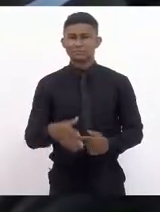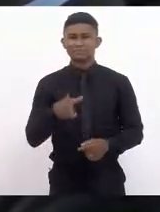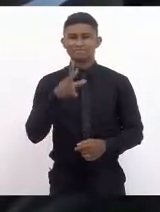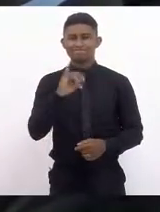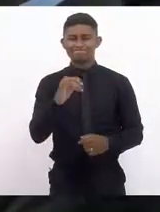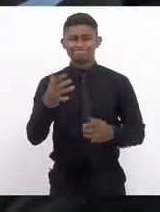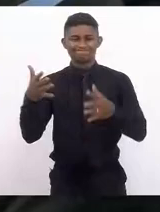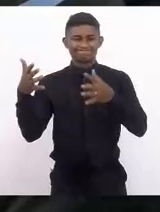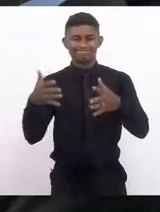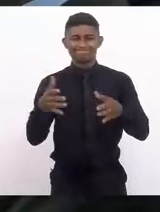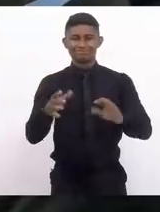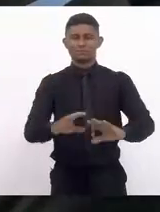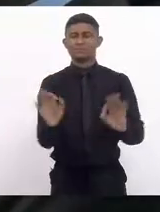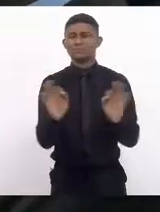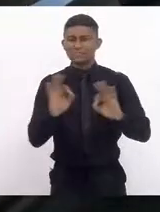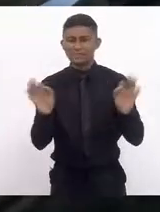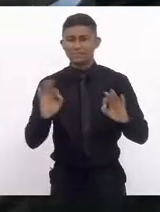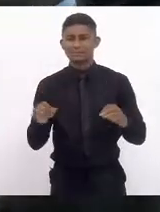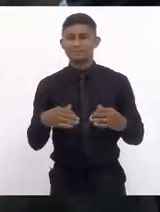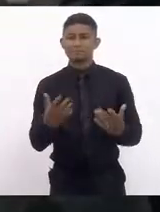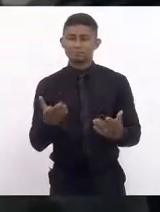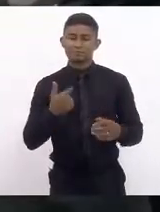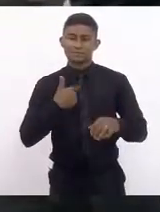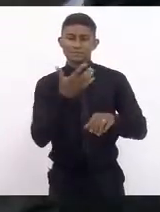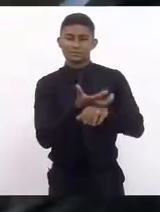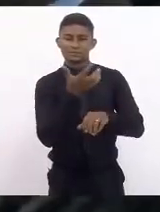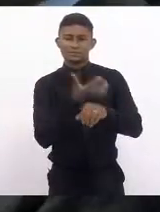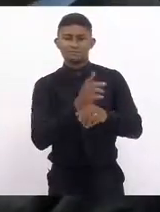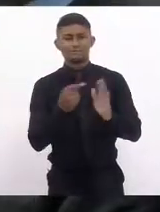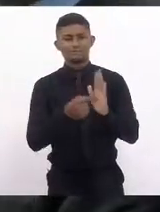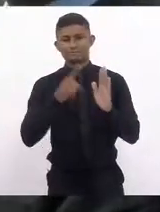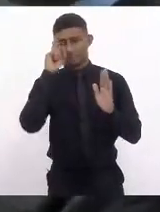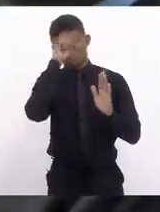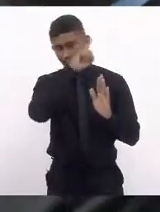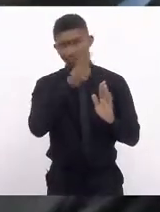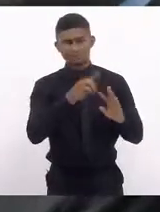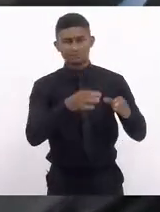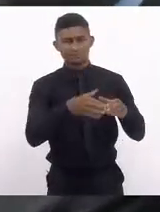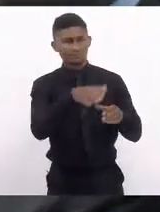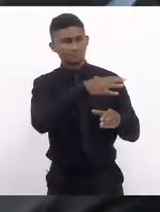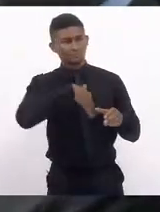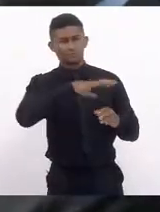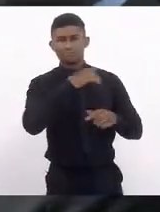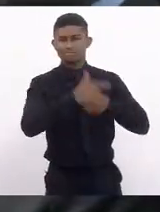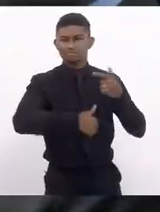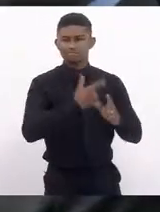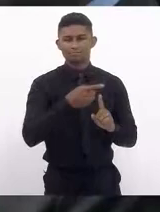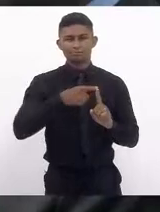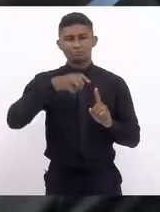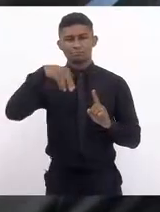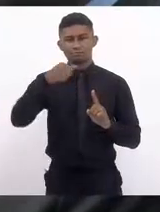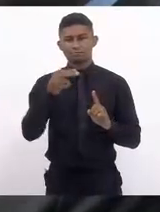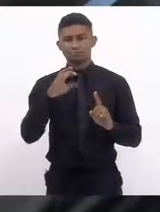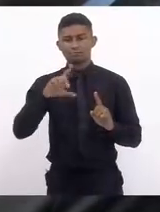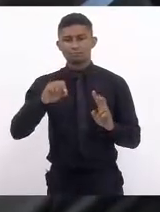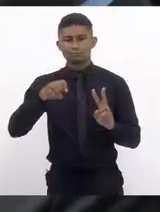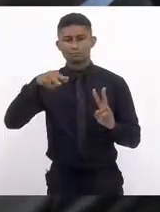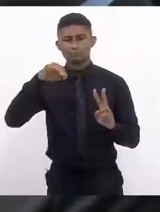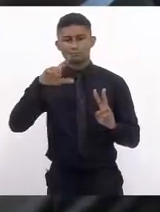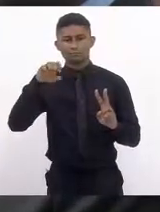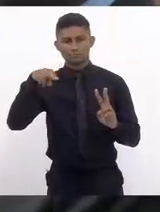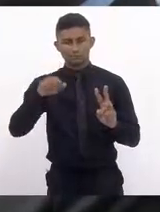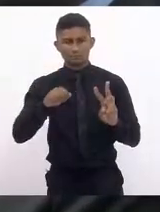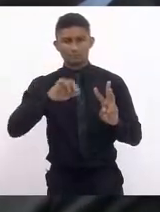é porque confesso o presente era uma matéria difícil Assessoria Trabalhou muito Marcelo Milena Juliana a